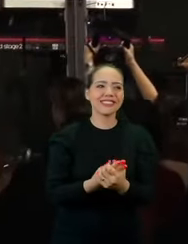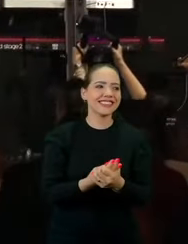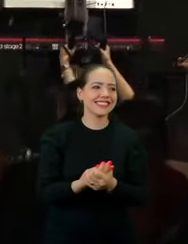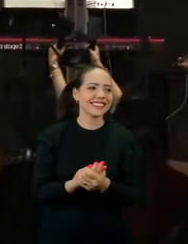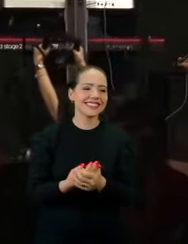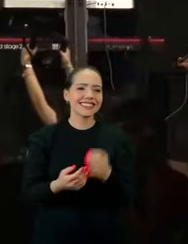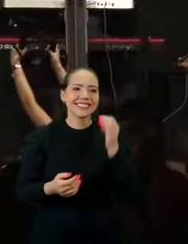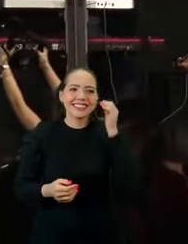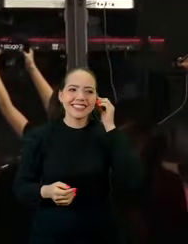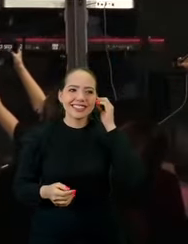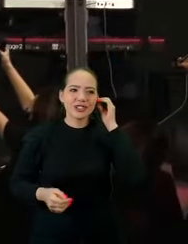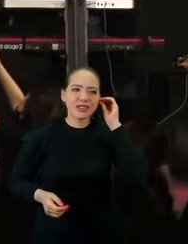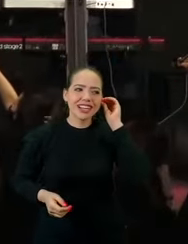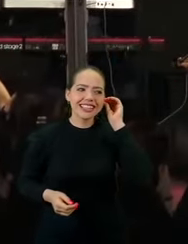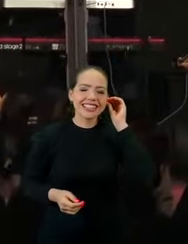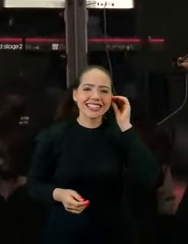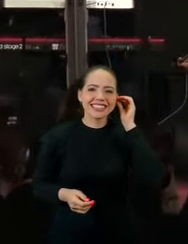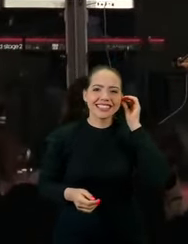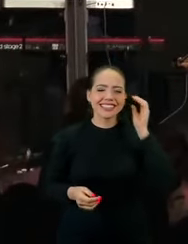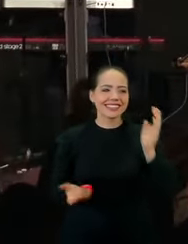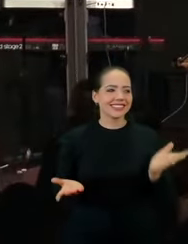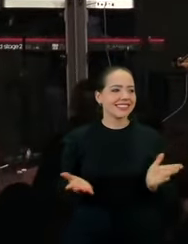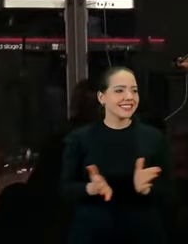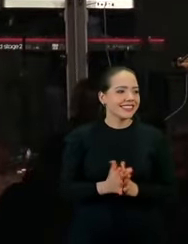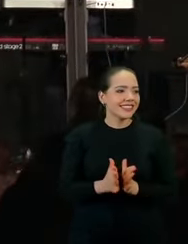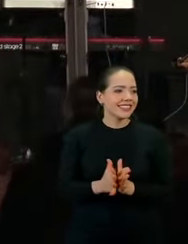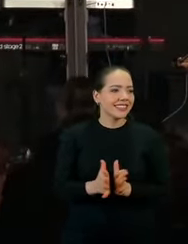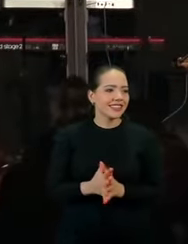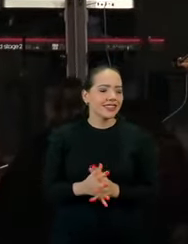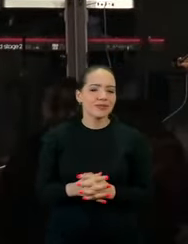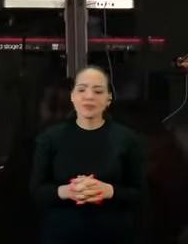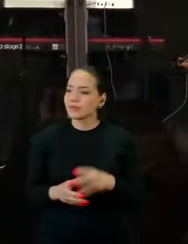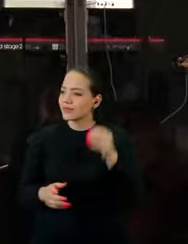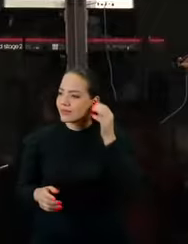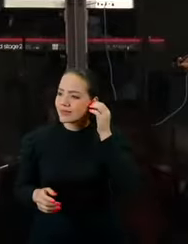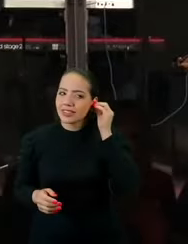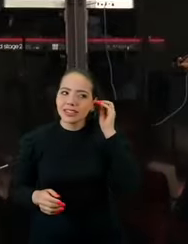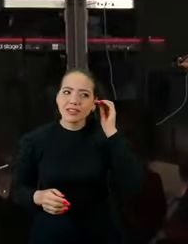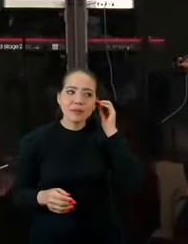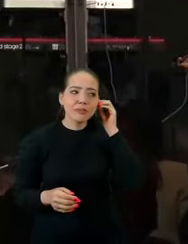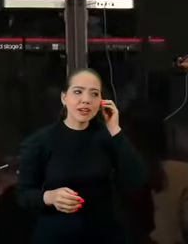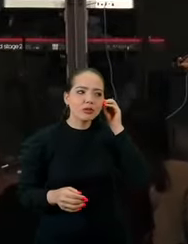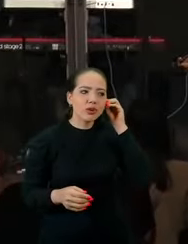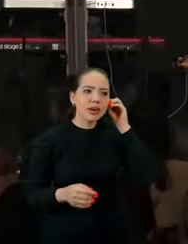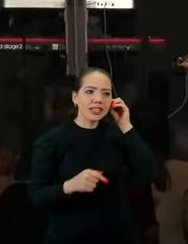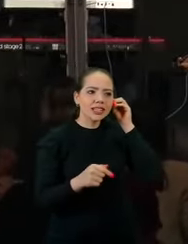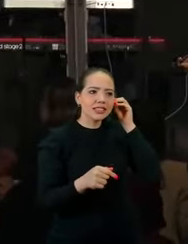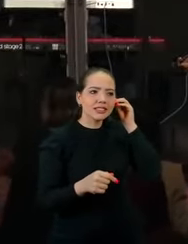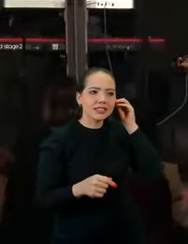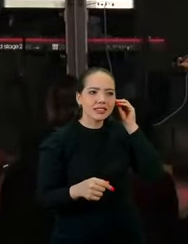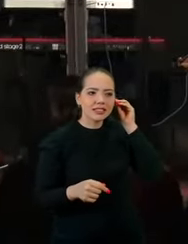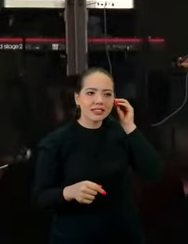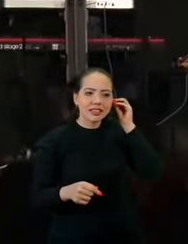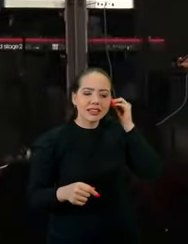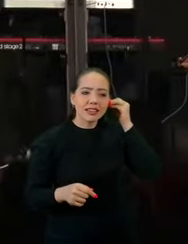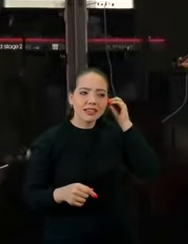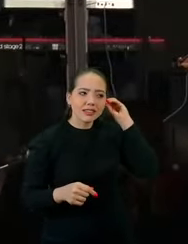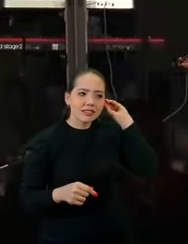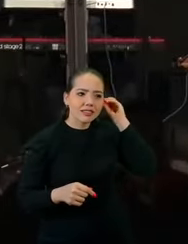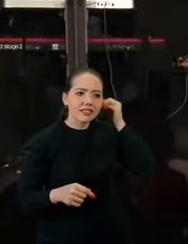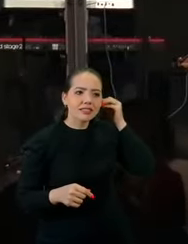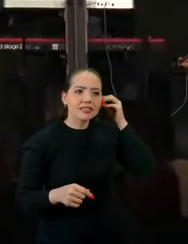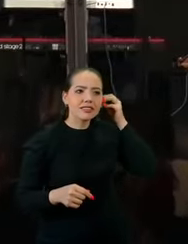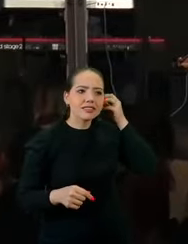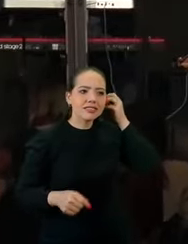aqui desanimada, entristecida, achando que Deus não tem nada com você. Deus está falando: eu te atraí para esse